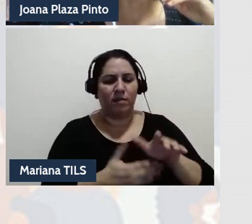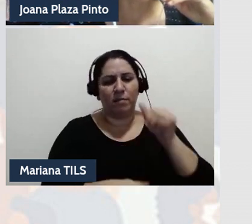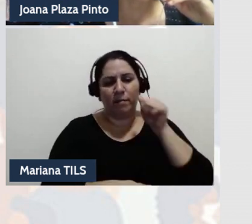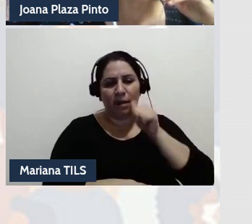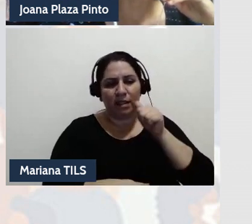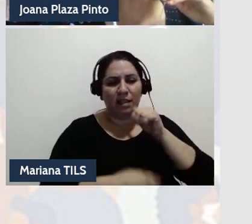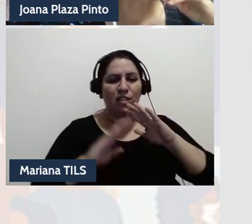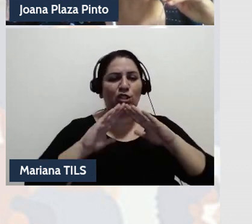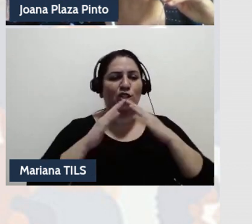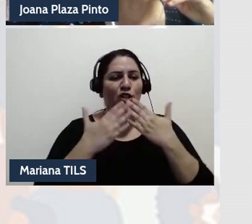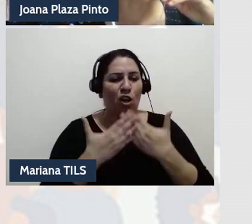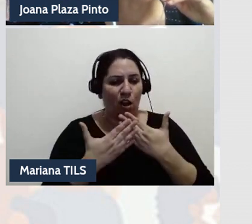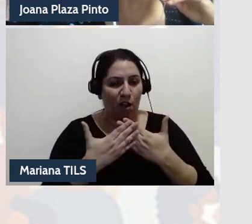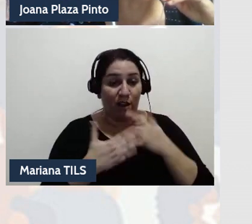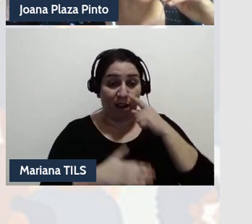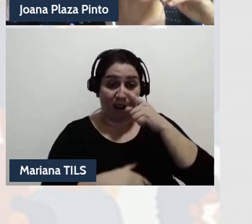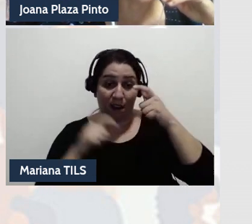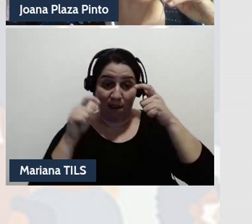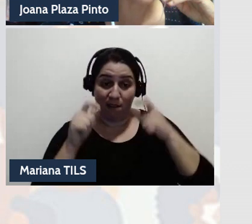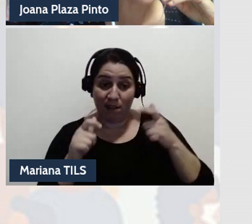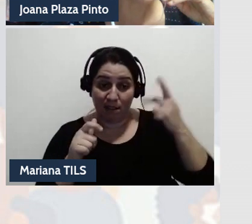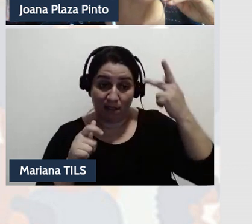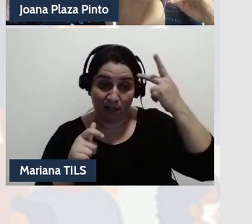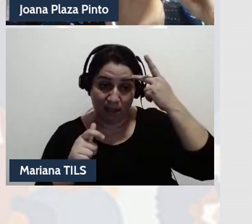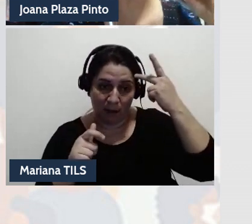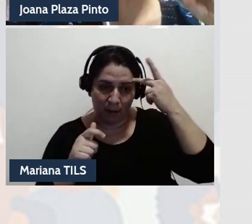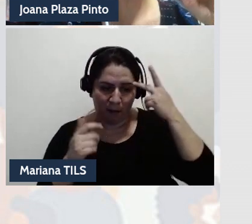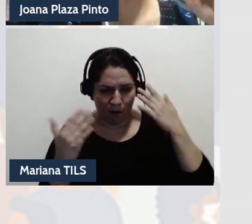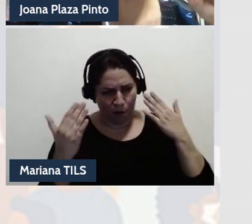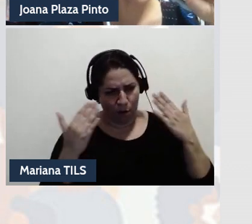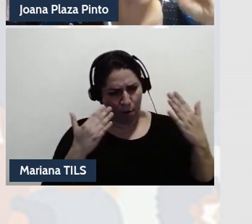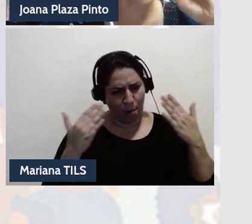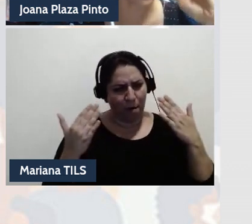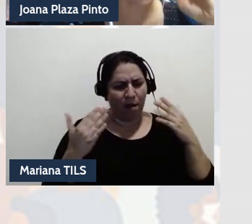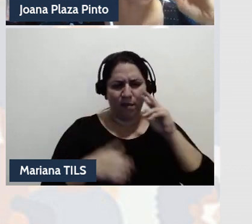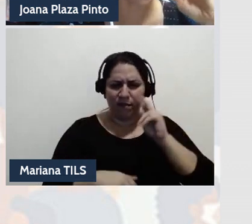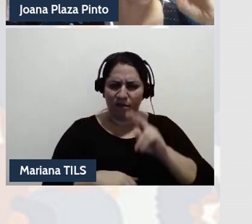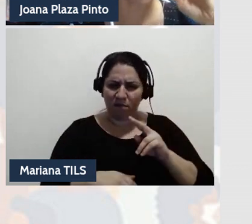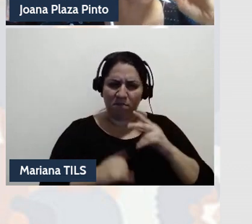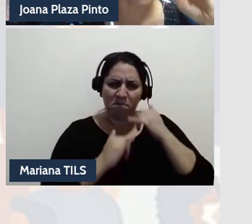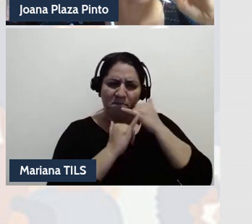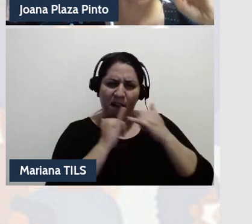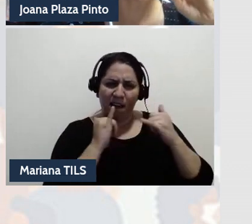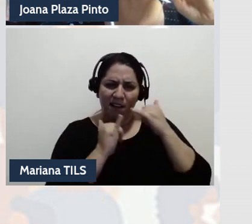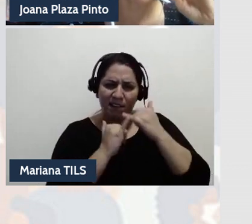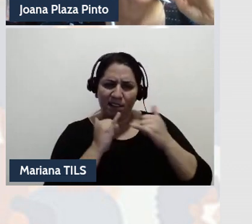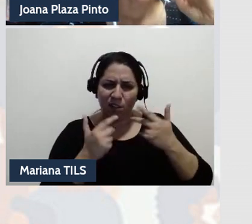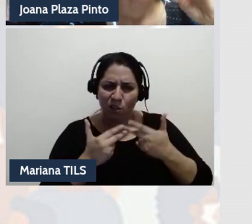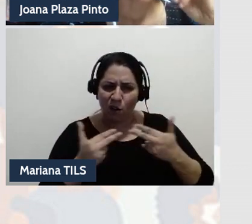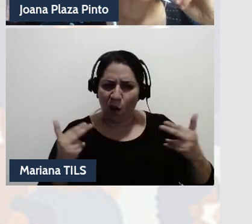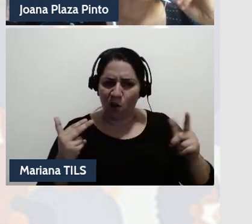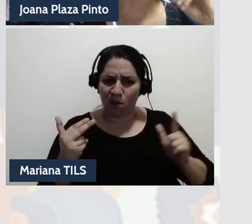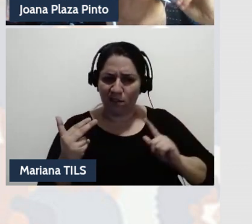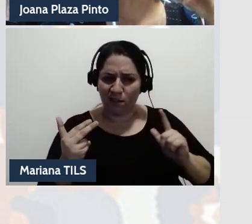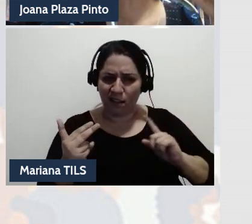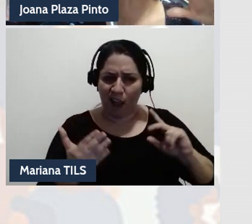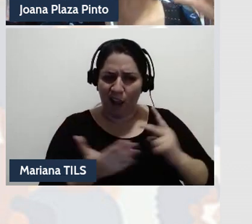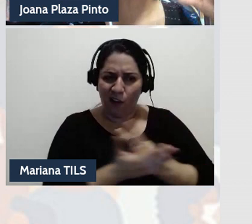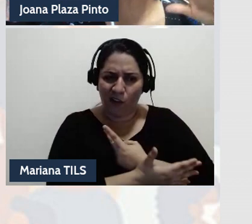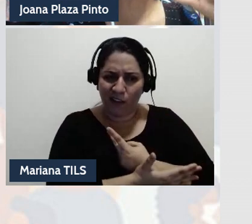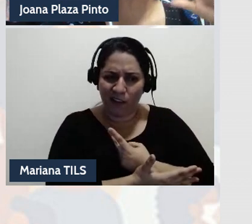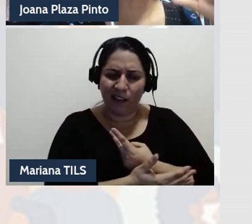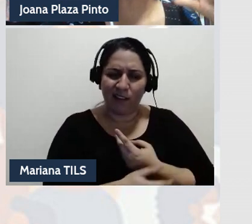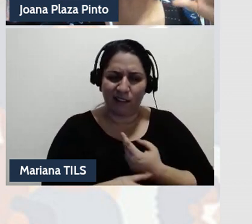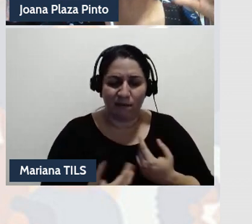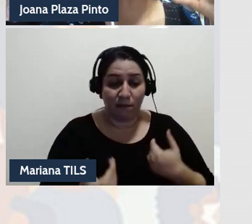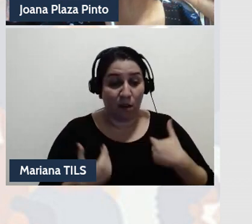básica em São Paulo, que o Guilherme 10 fez, eu vejo similaridades, tá? E aí eu vou mostrar